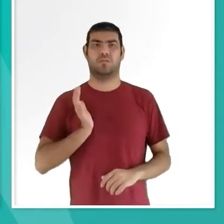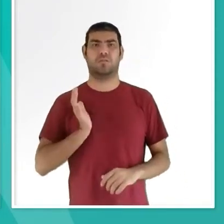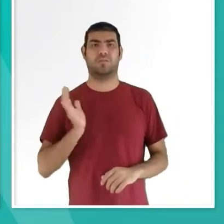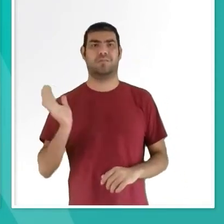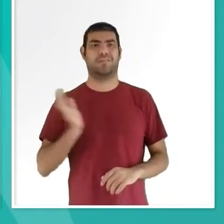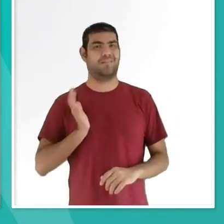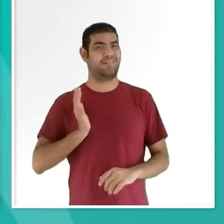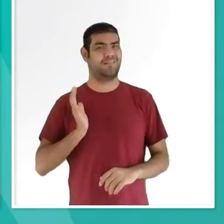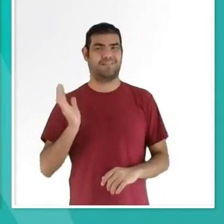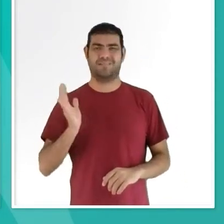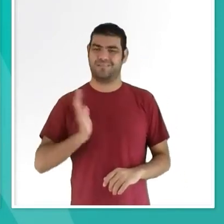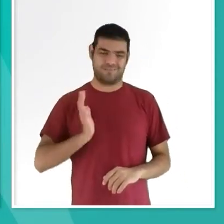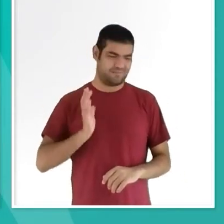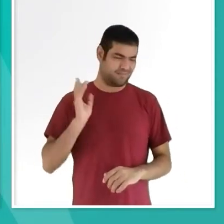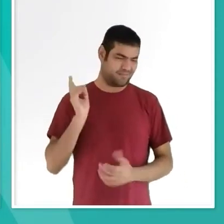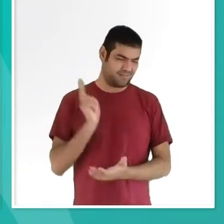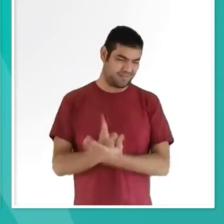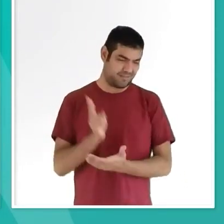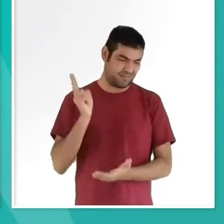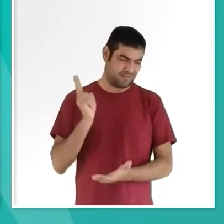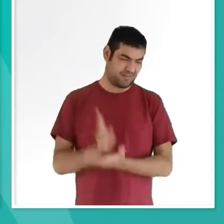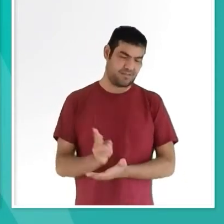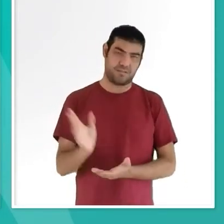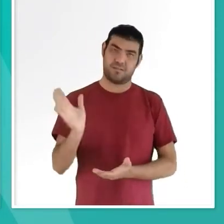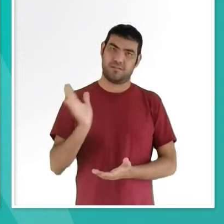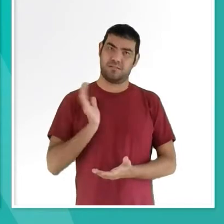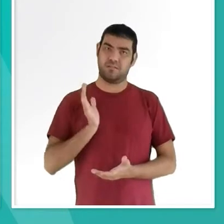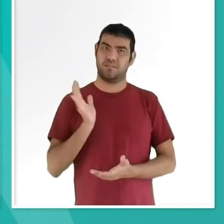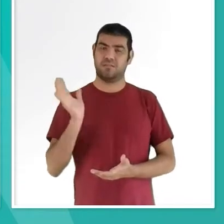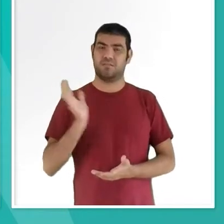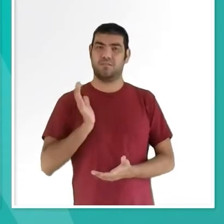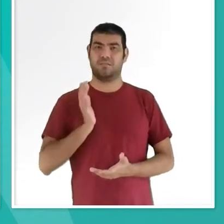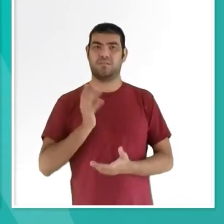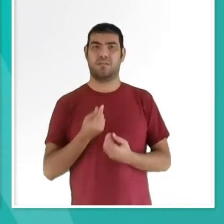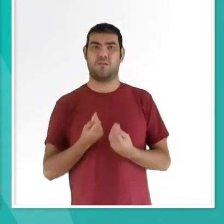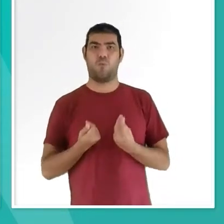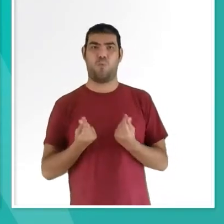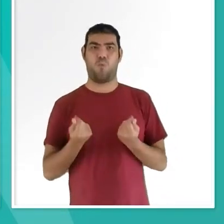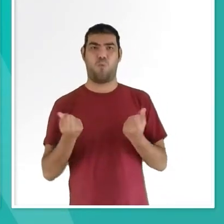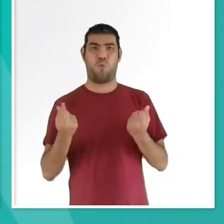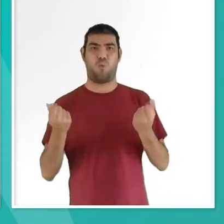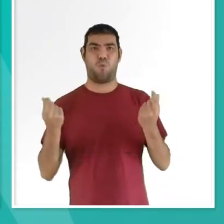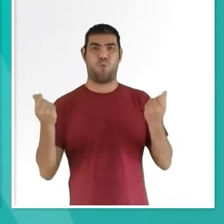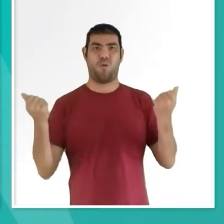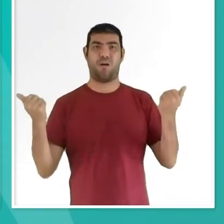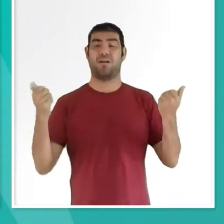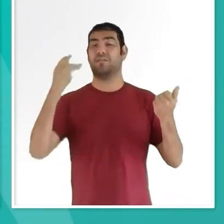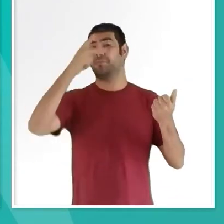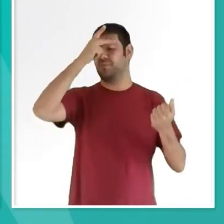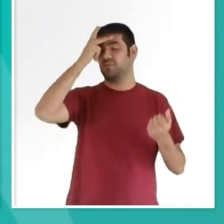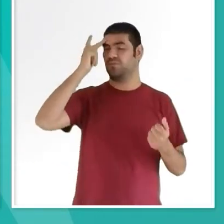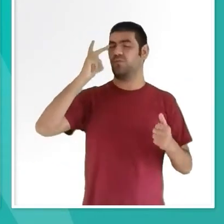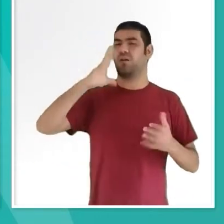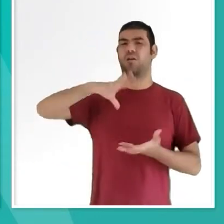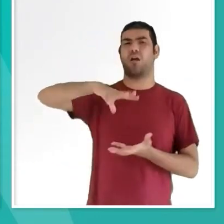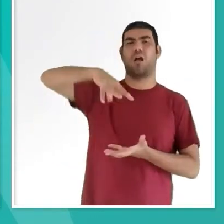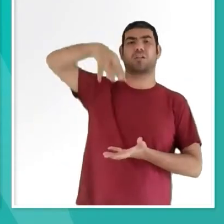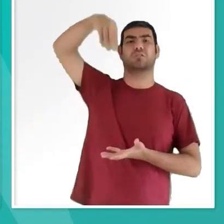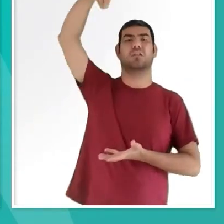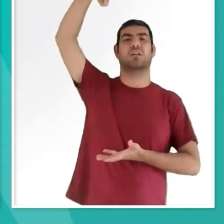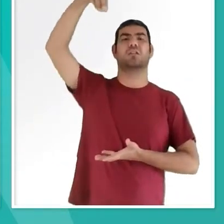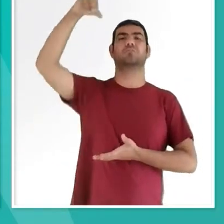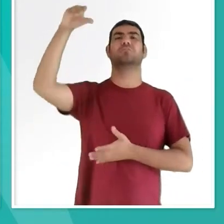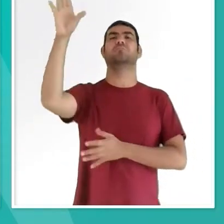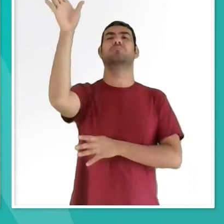da sociedade, aqueles que eram os ricos, o pessoal que vivia ali nos palácios, nos